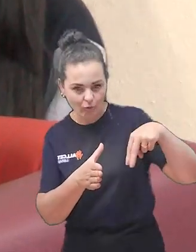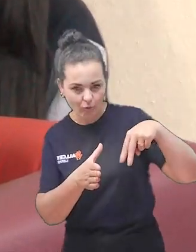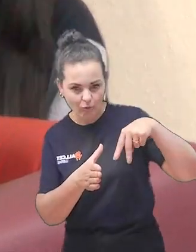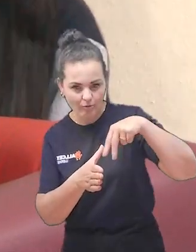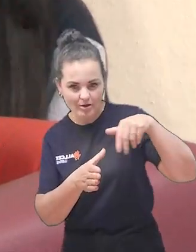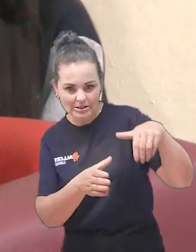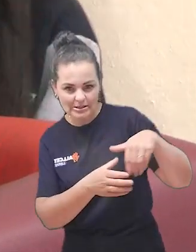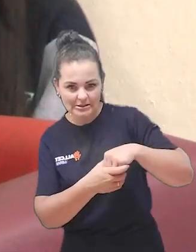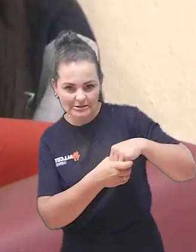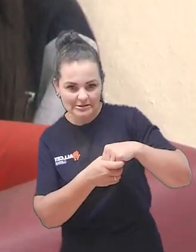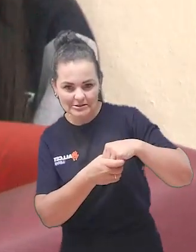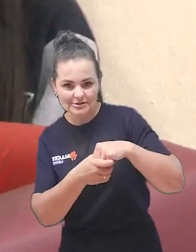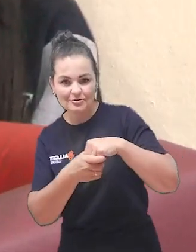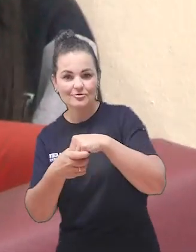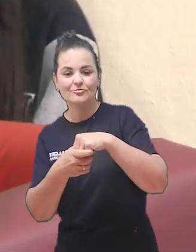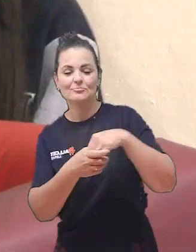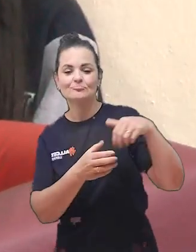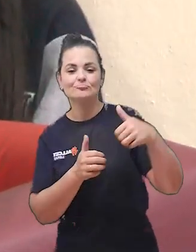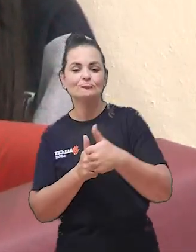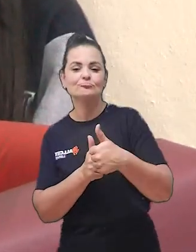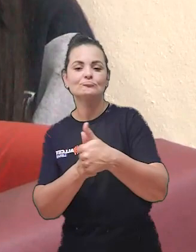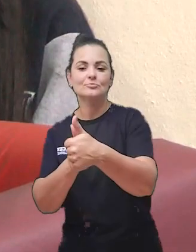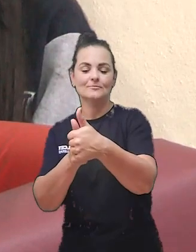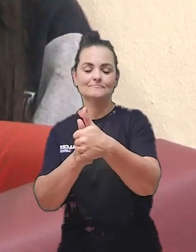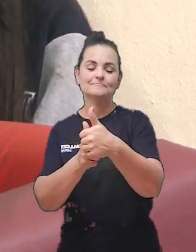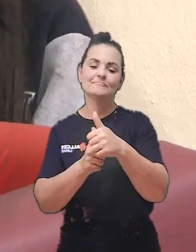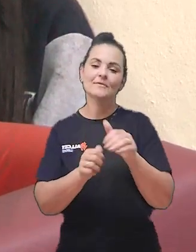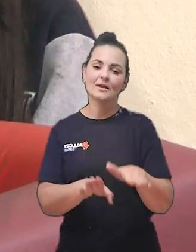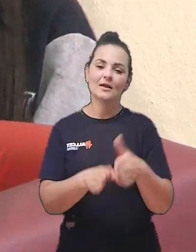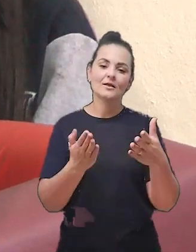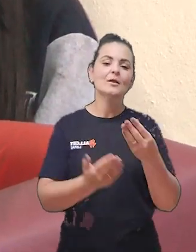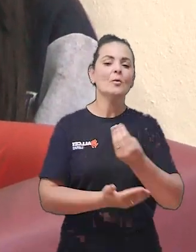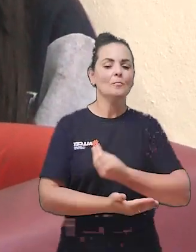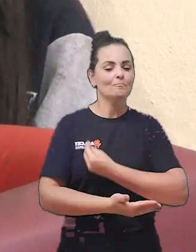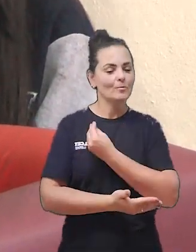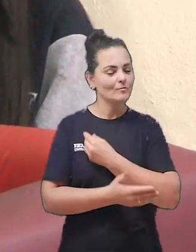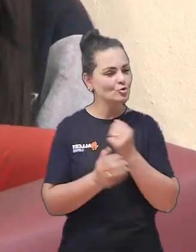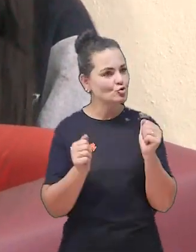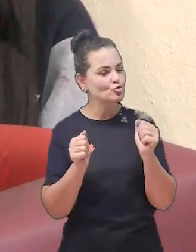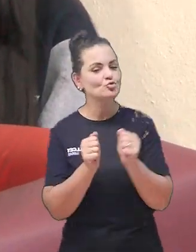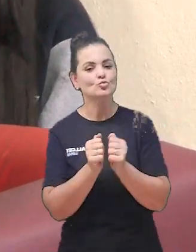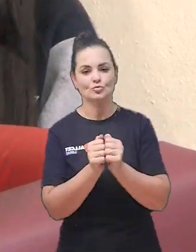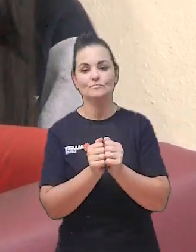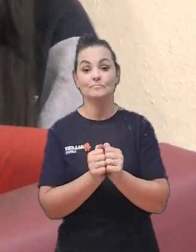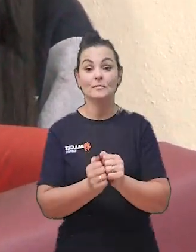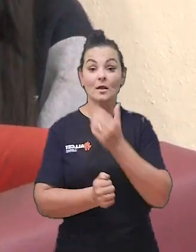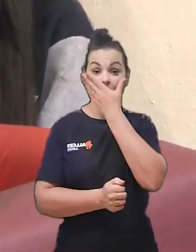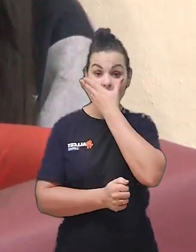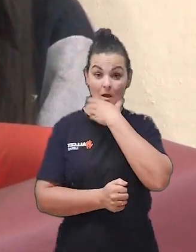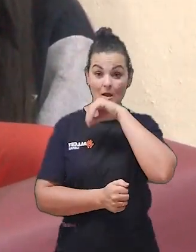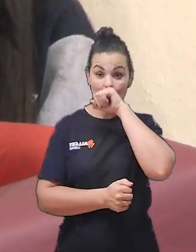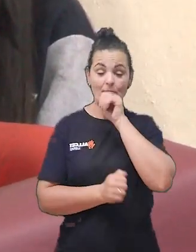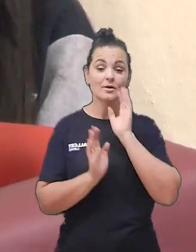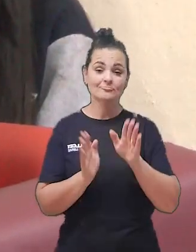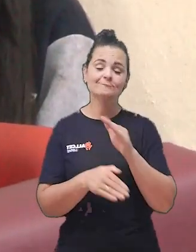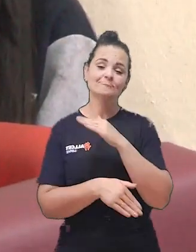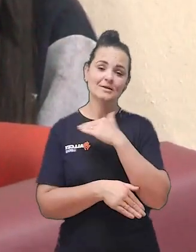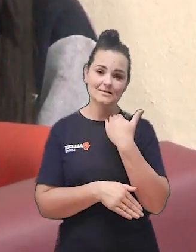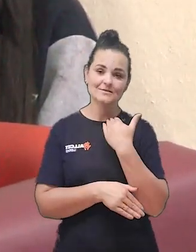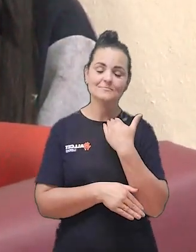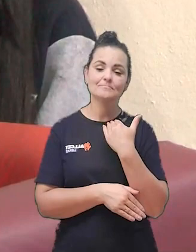segurando o samburá para a gente pescar. Então eu convivi, o pai é falecido já, a mãe é viva, hoje está internada no